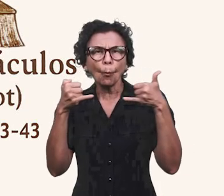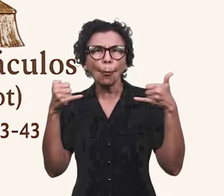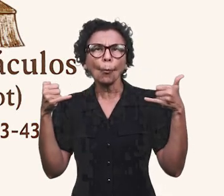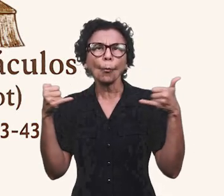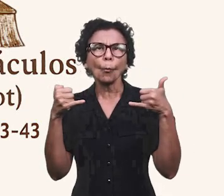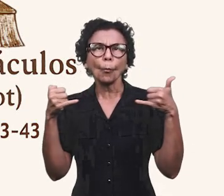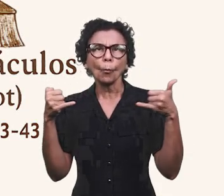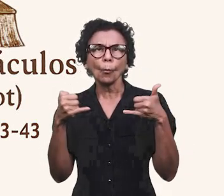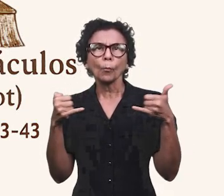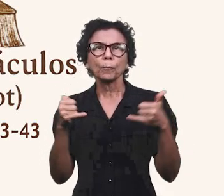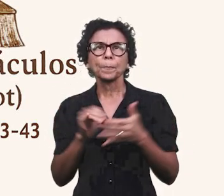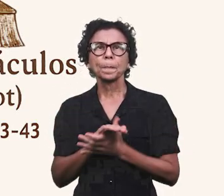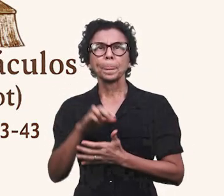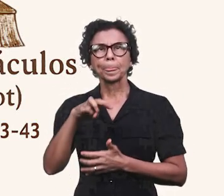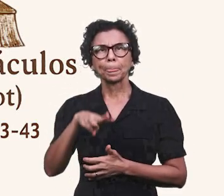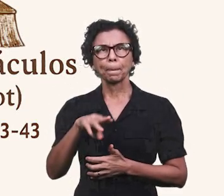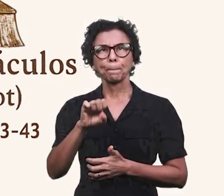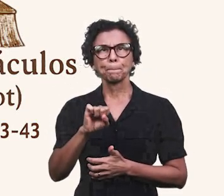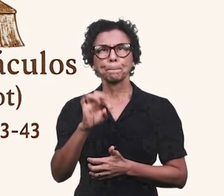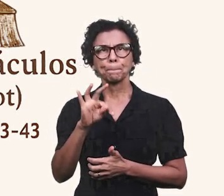em hebraico é Matzot.